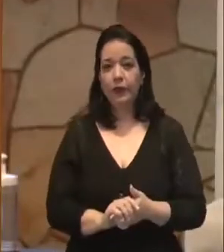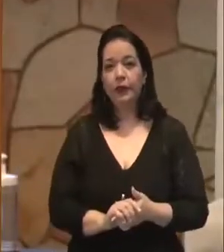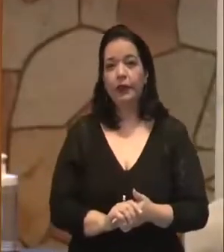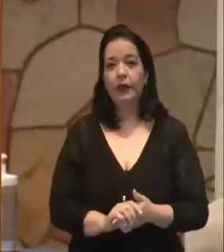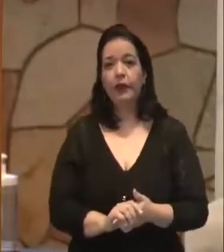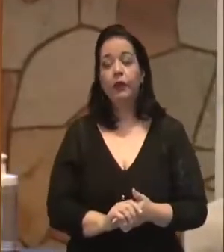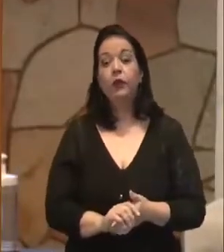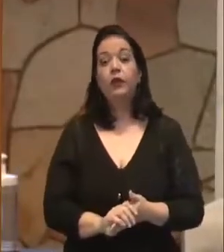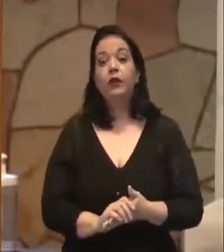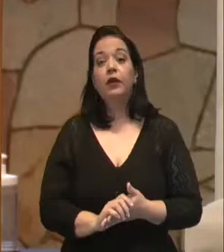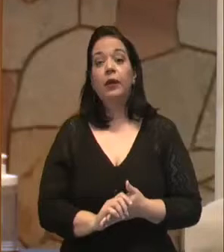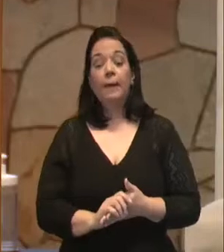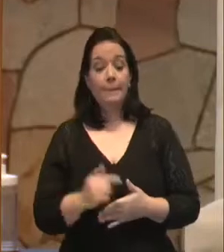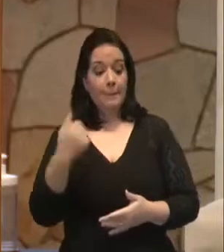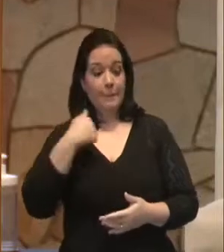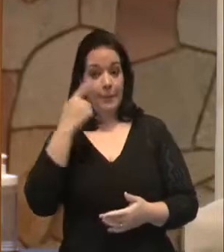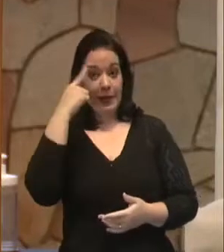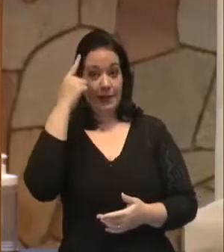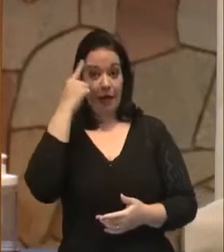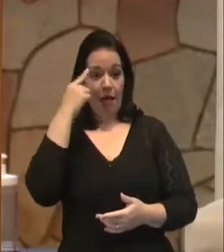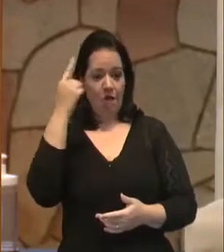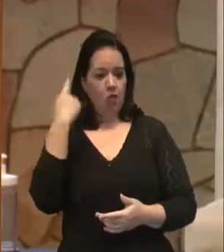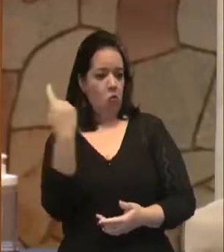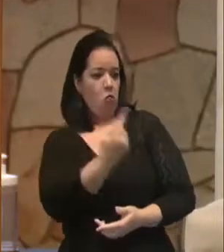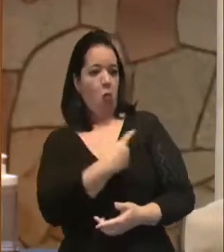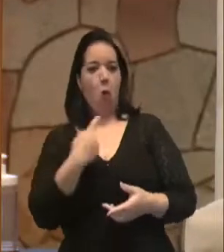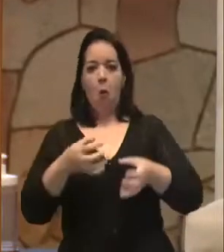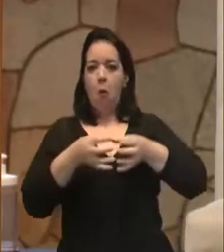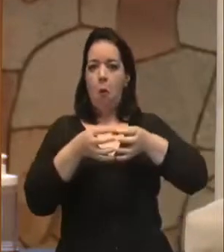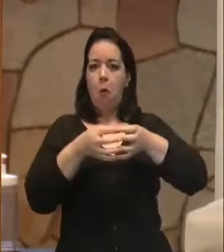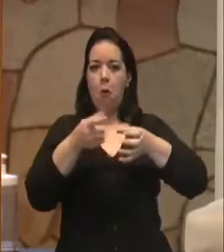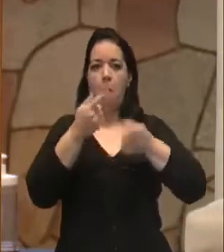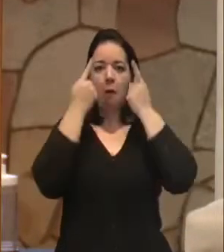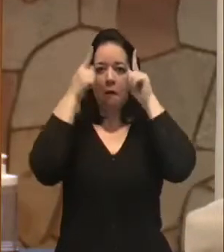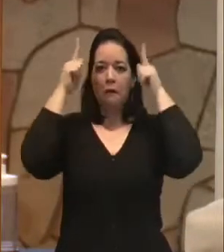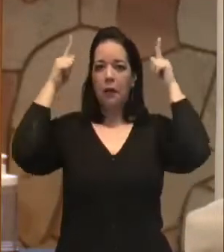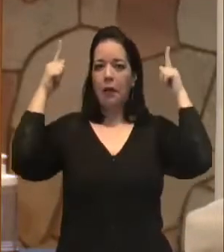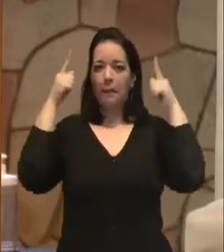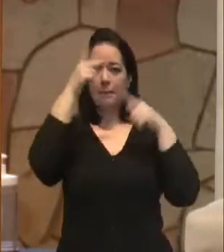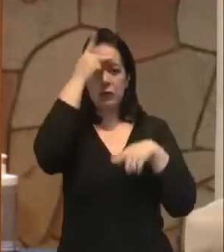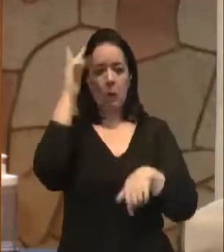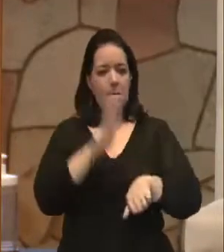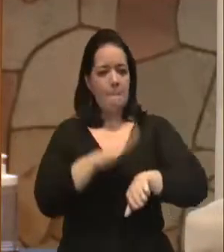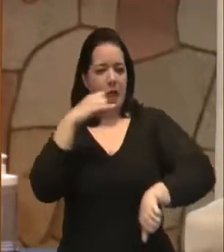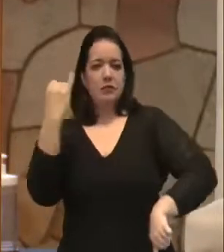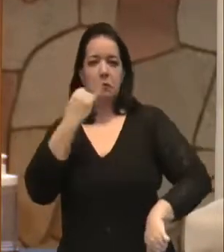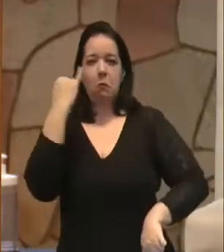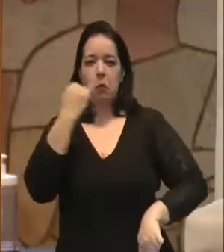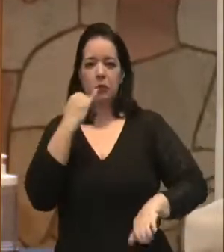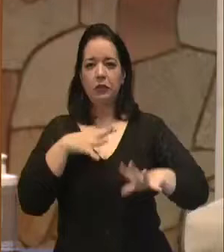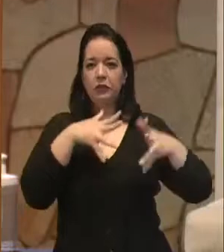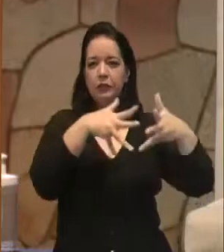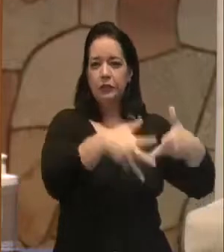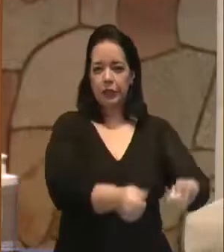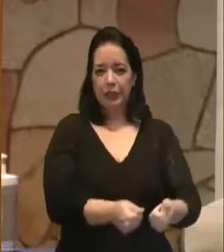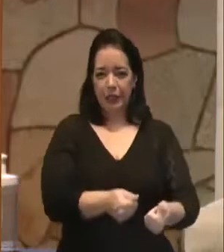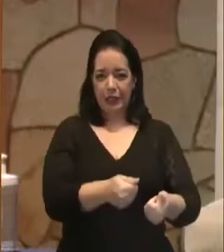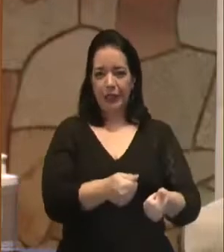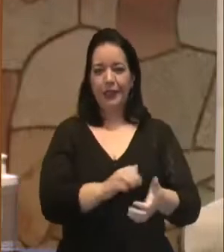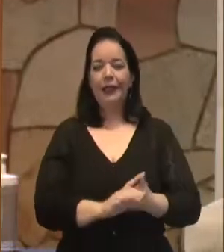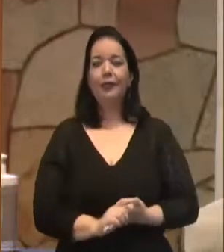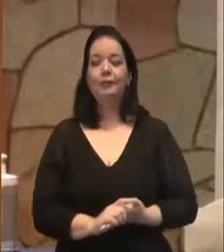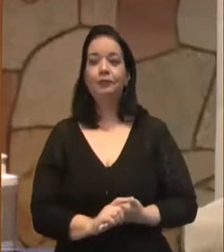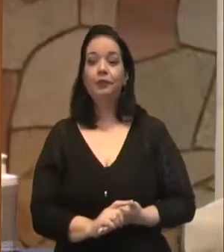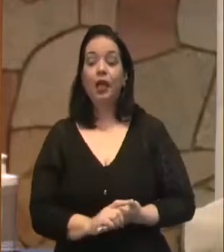se achavam as pessoas mais importantes da face da terra. Os gregos tinham essa postura. Existem